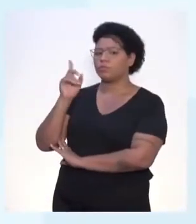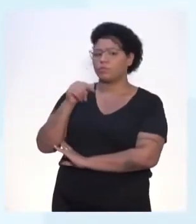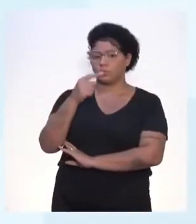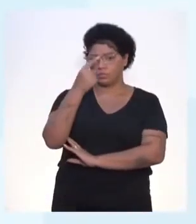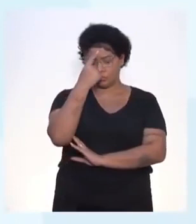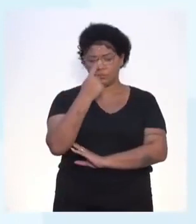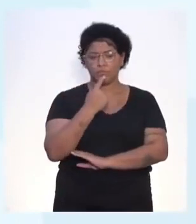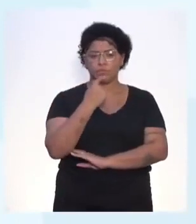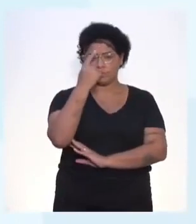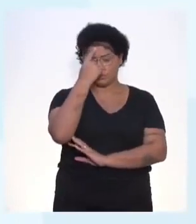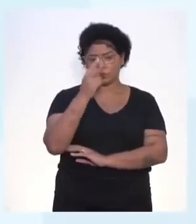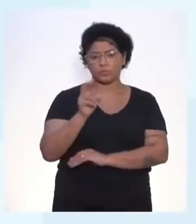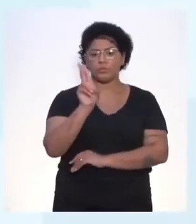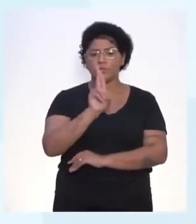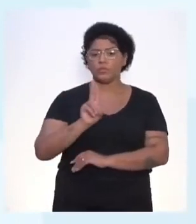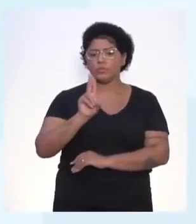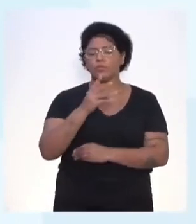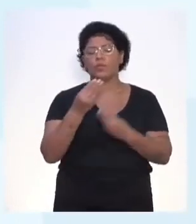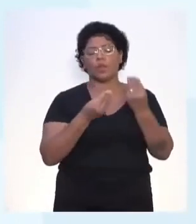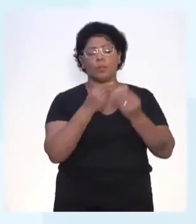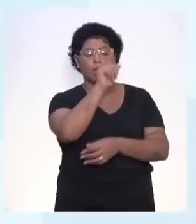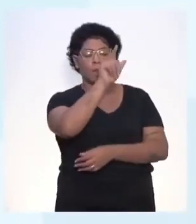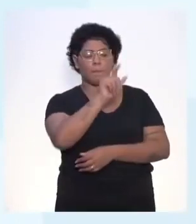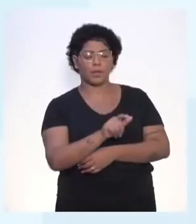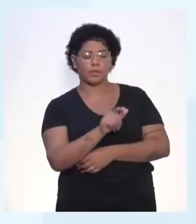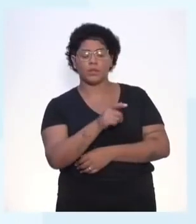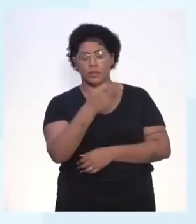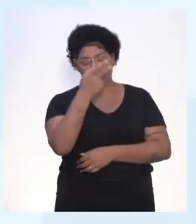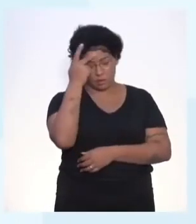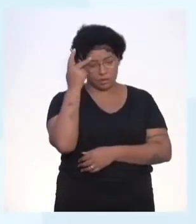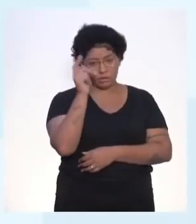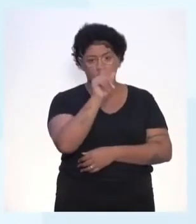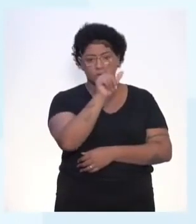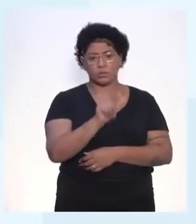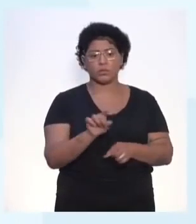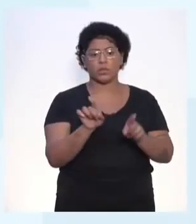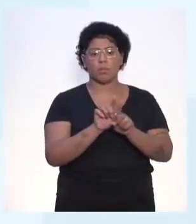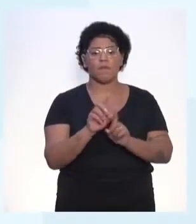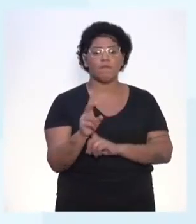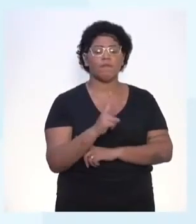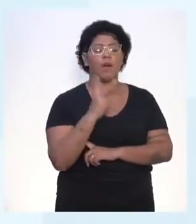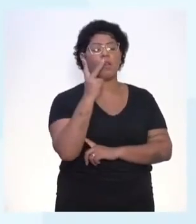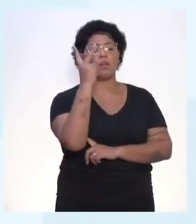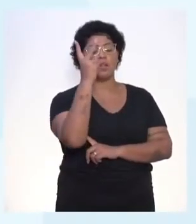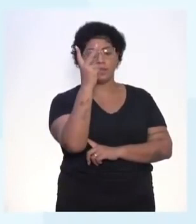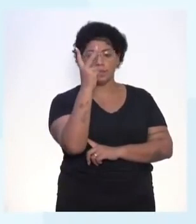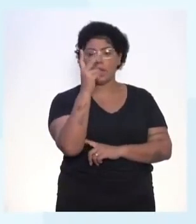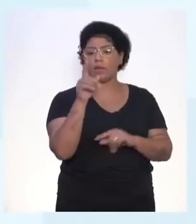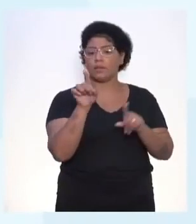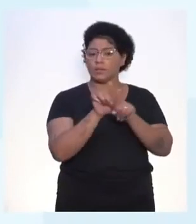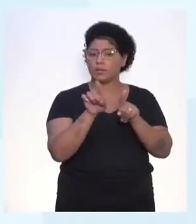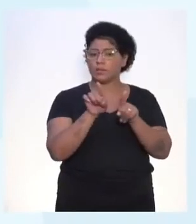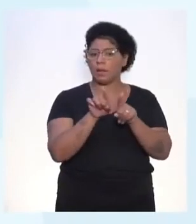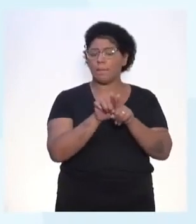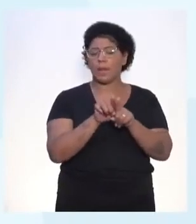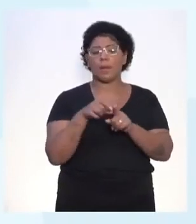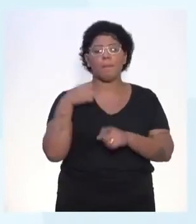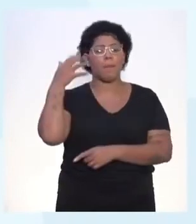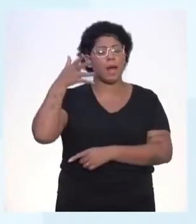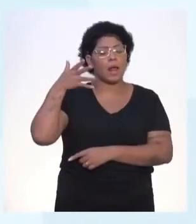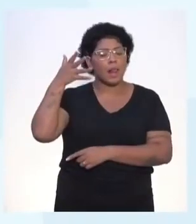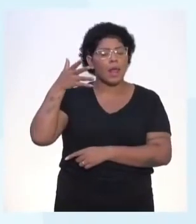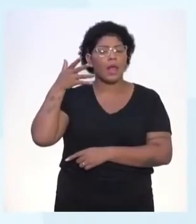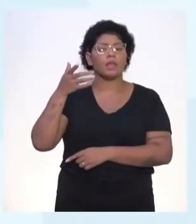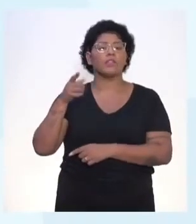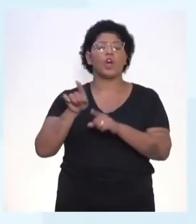que é o gênero utilizado para descrever pessoas, pode ser para valorizá-las diante de um público em cursos, palestras, conferências, ou